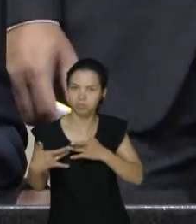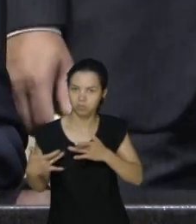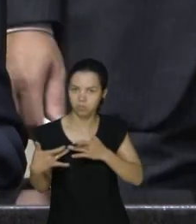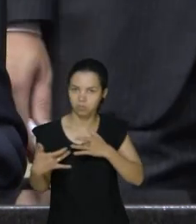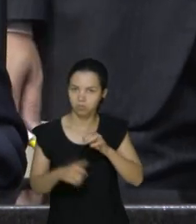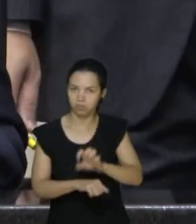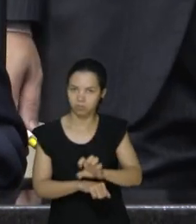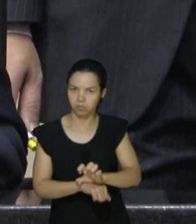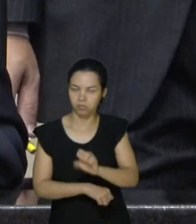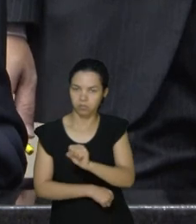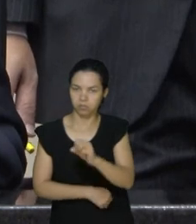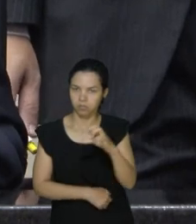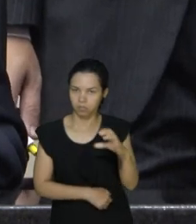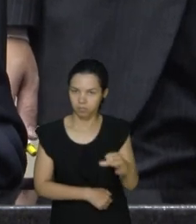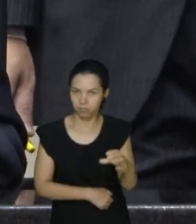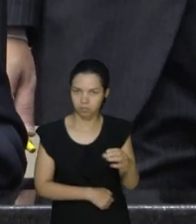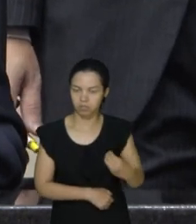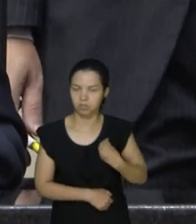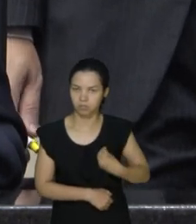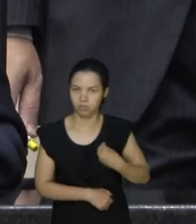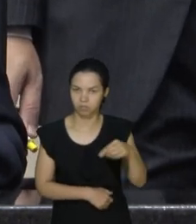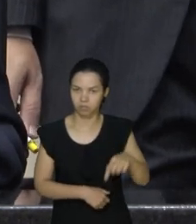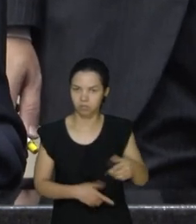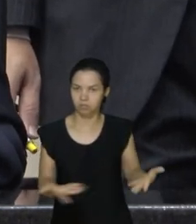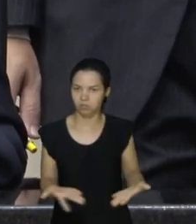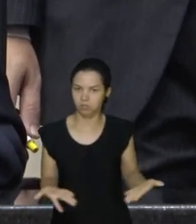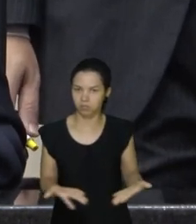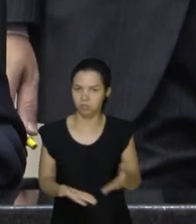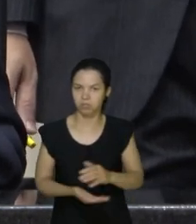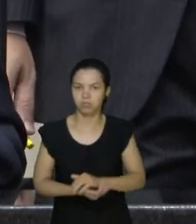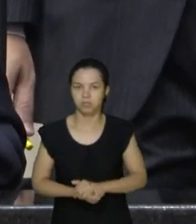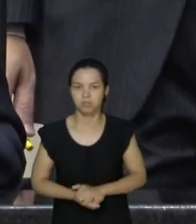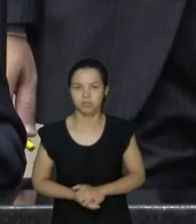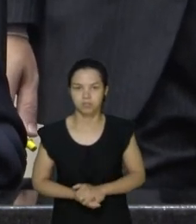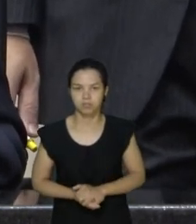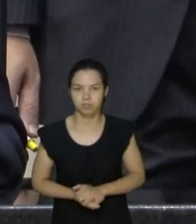Santa Catarina, os que estão aqui. Parabéns, deputado Ismael.